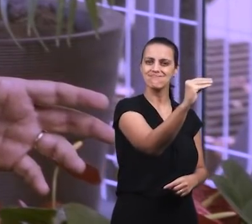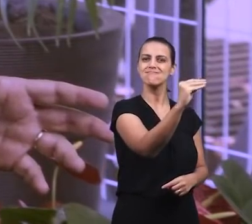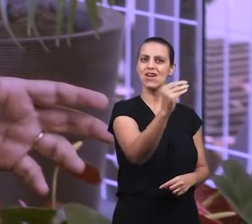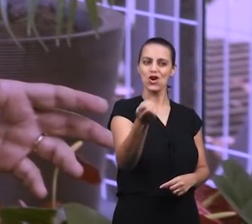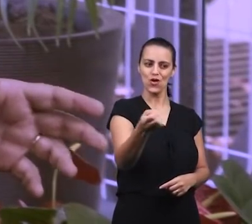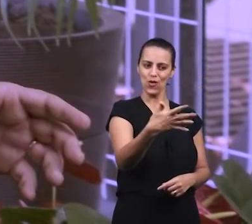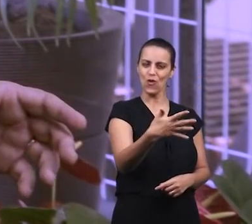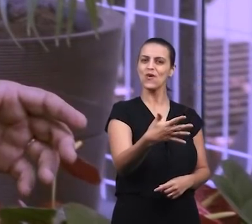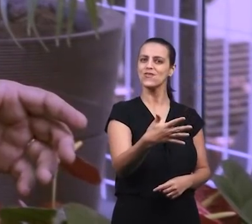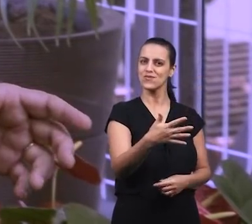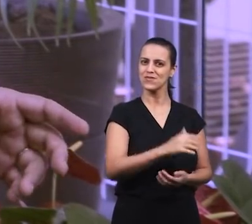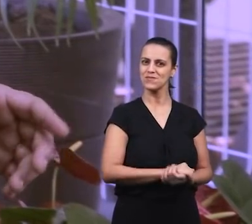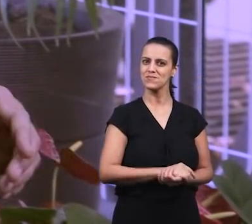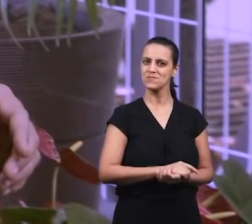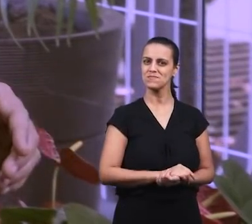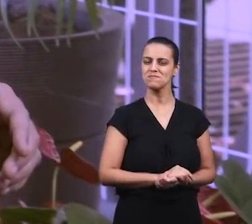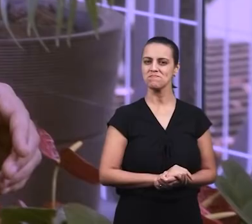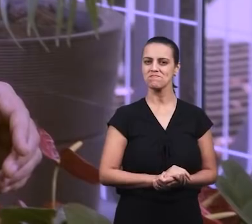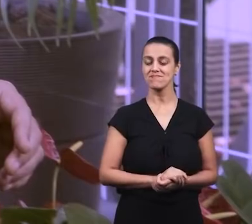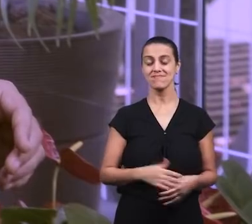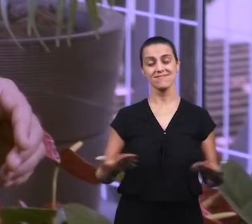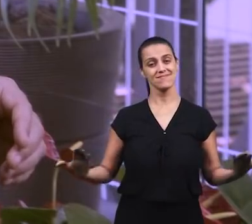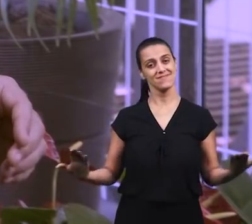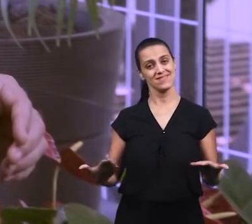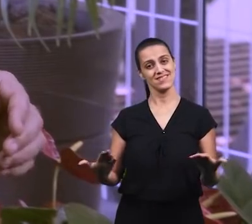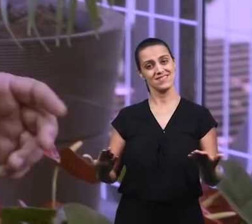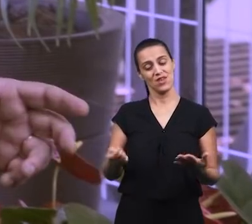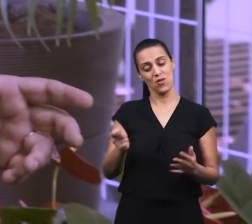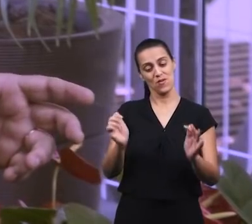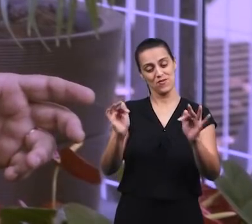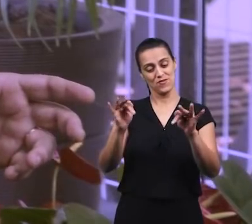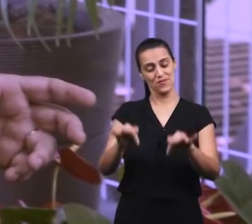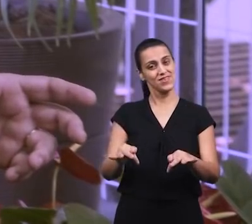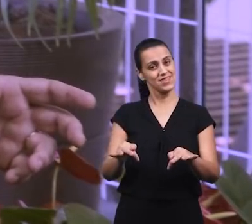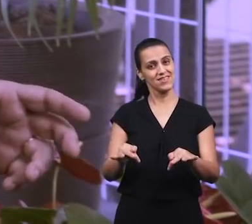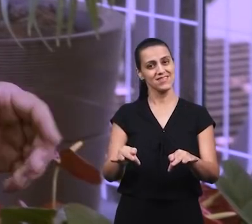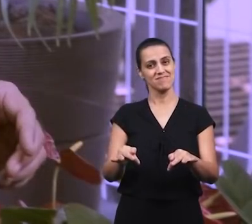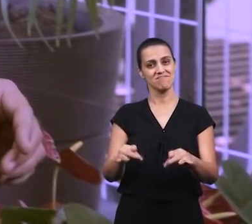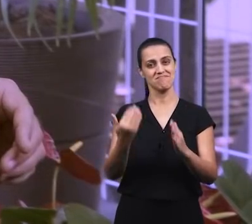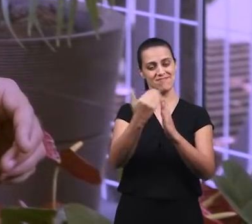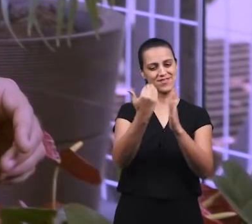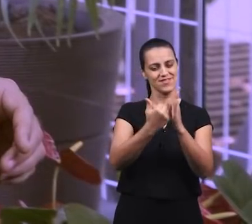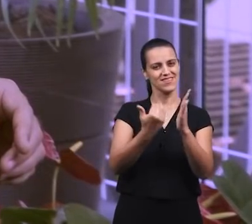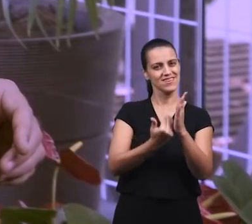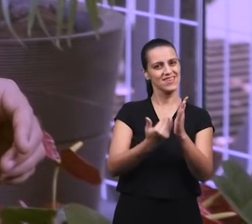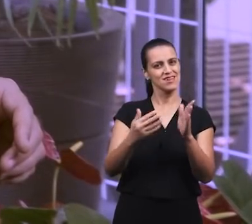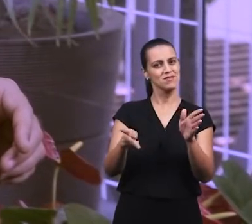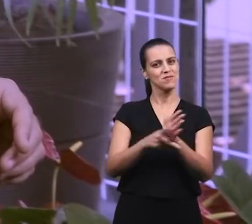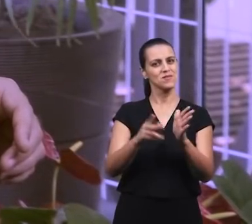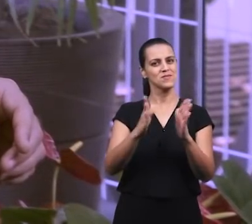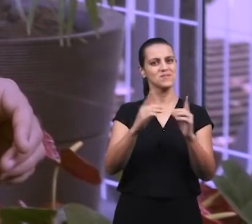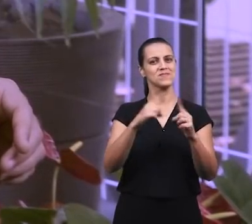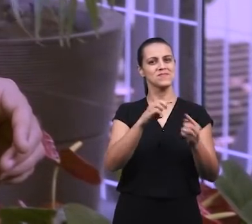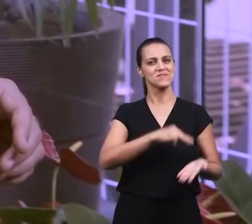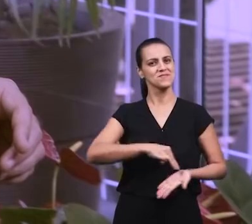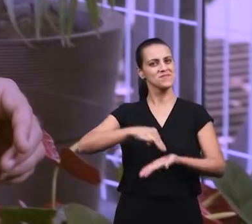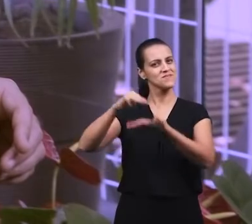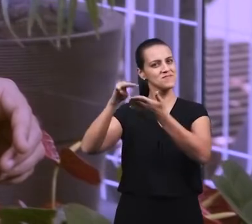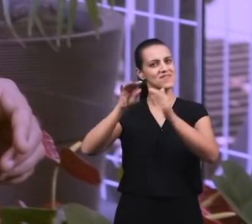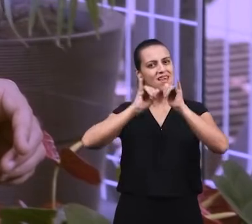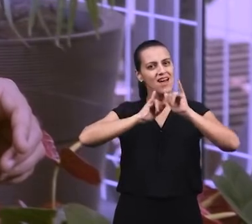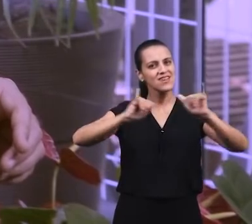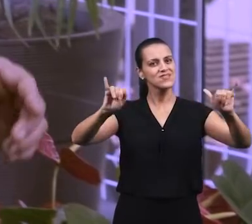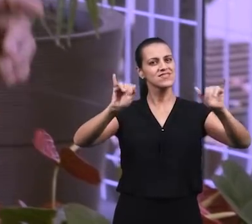alma precisa. E assim, estamos chegando ao fim dessa edição do programa da Igreja Cristã Maranata, anunciando o